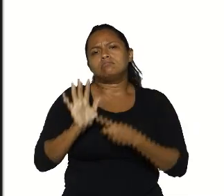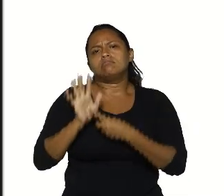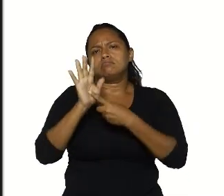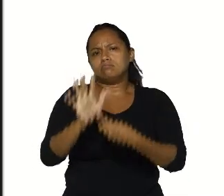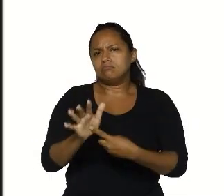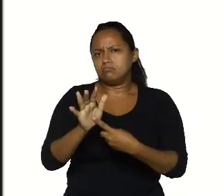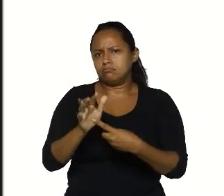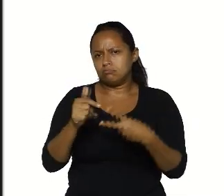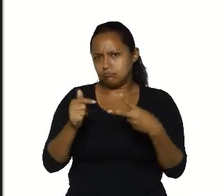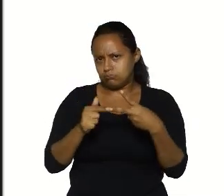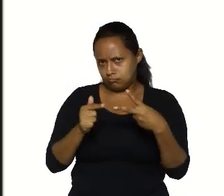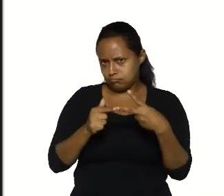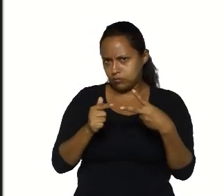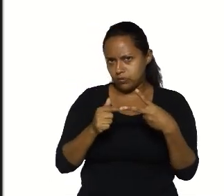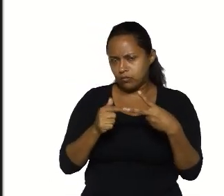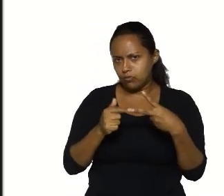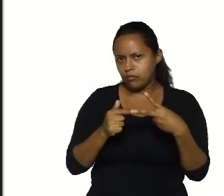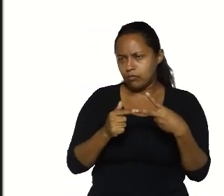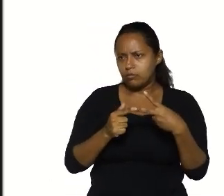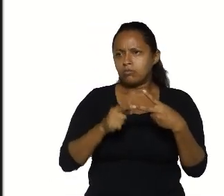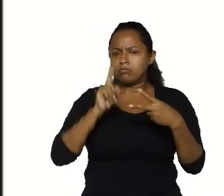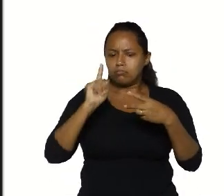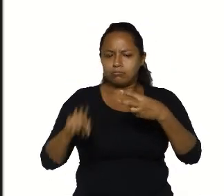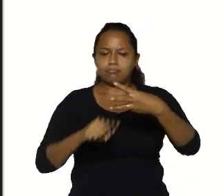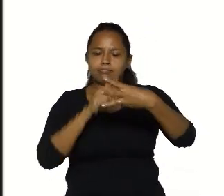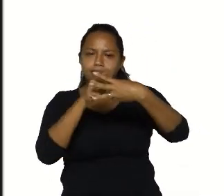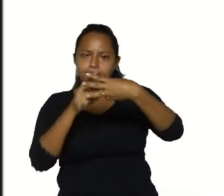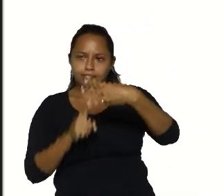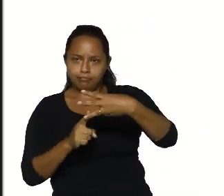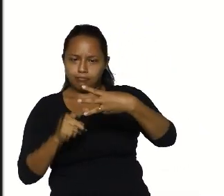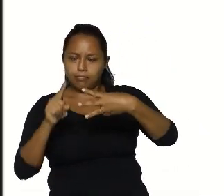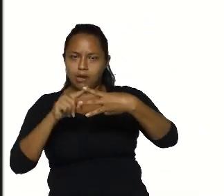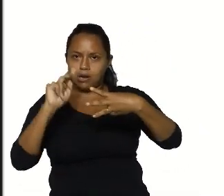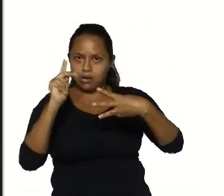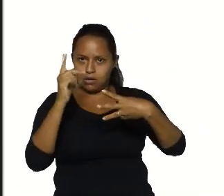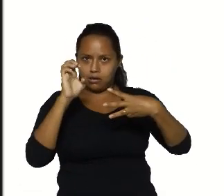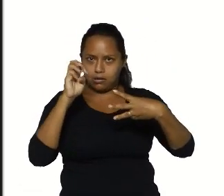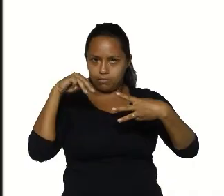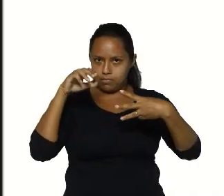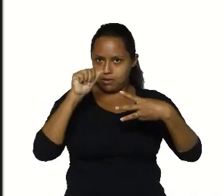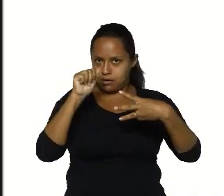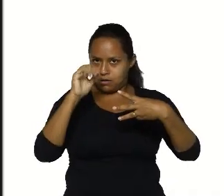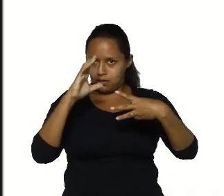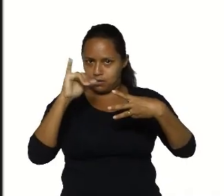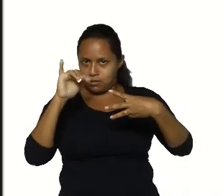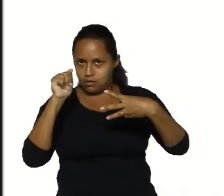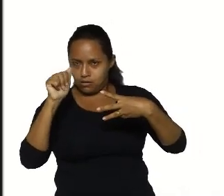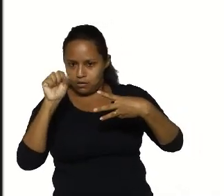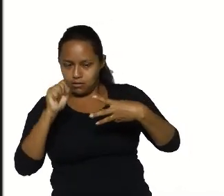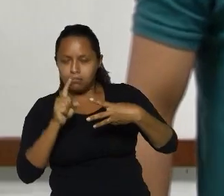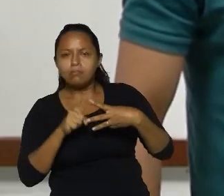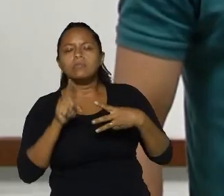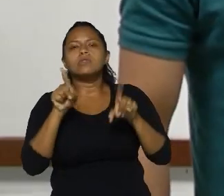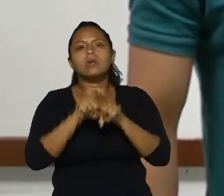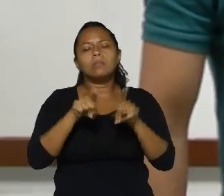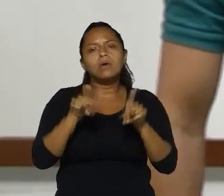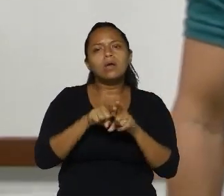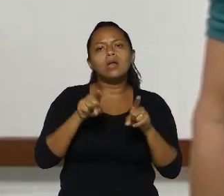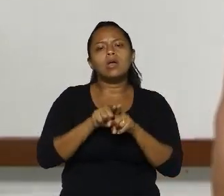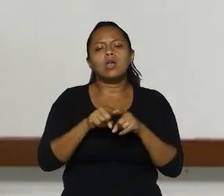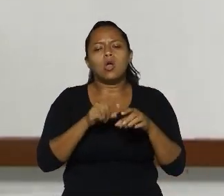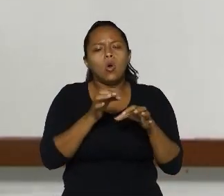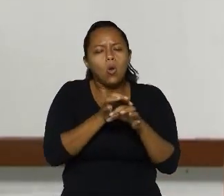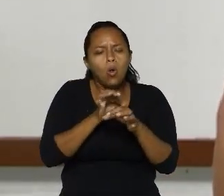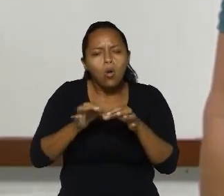representantes destes elementos figurados? Nós temos as hemácias, chamadas também de